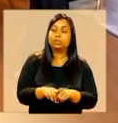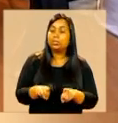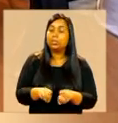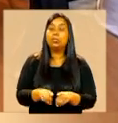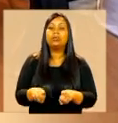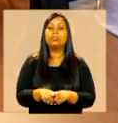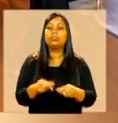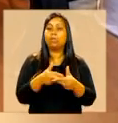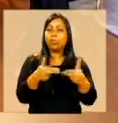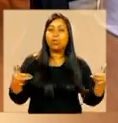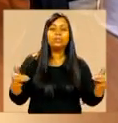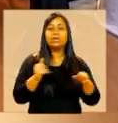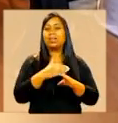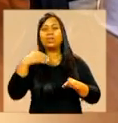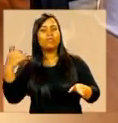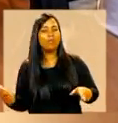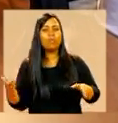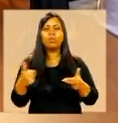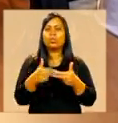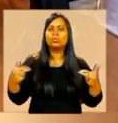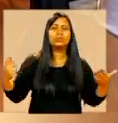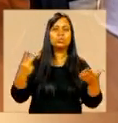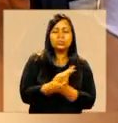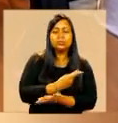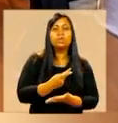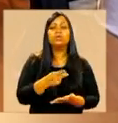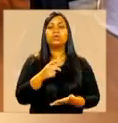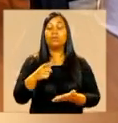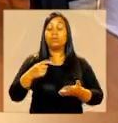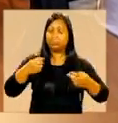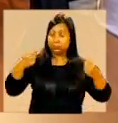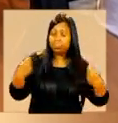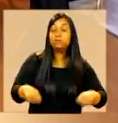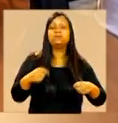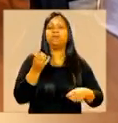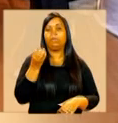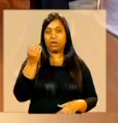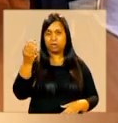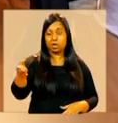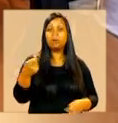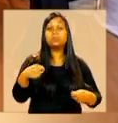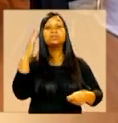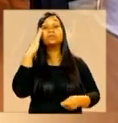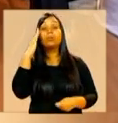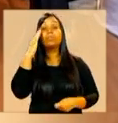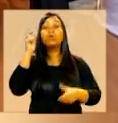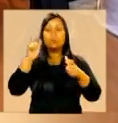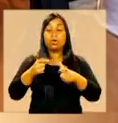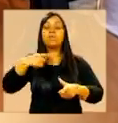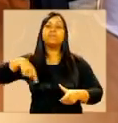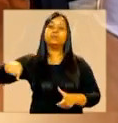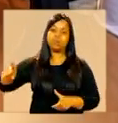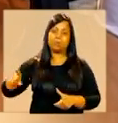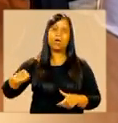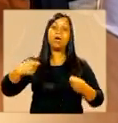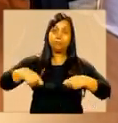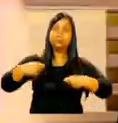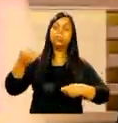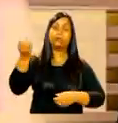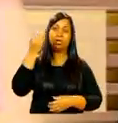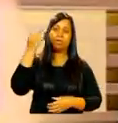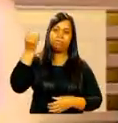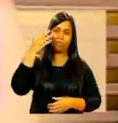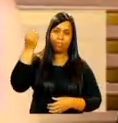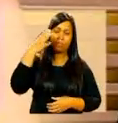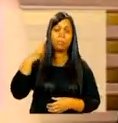pode ir. Que está fora daquilo que está acontecendo. Então, você tem que viajar, você tem que saber para onde você está indo, tem que estar informado,